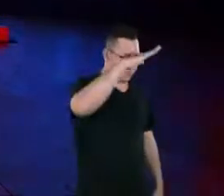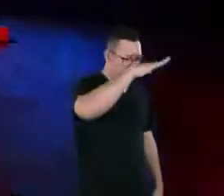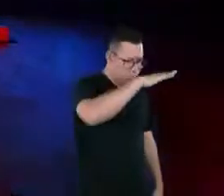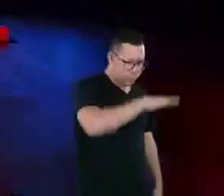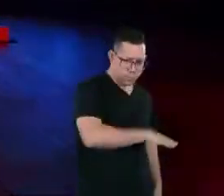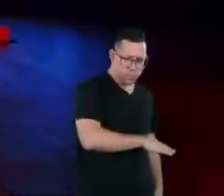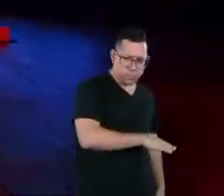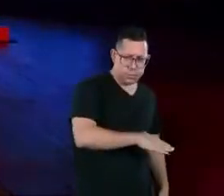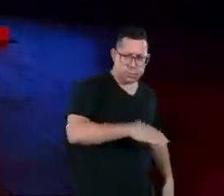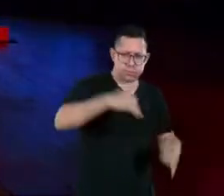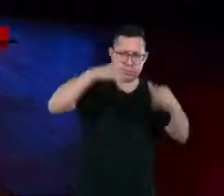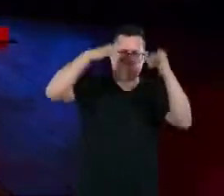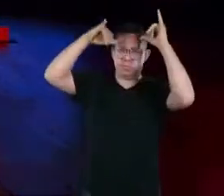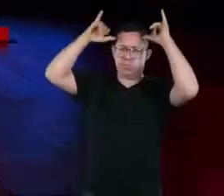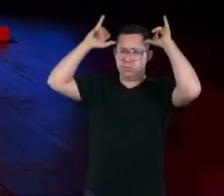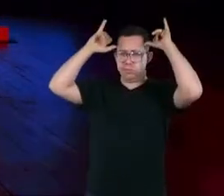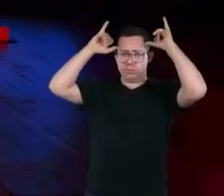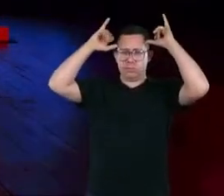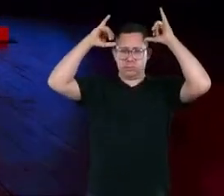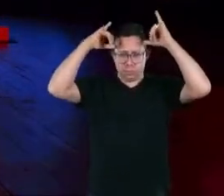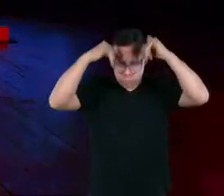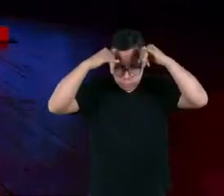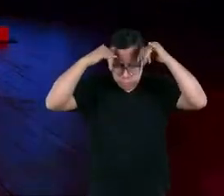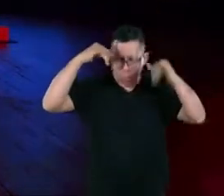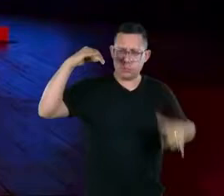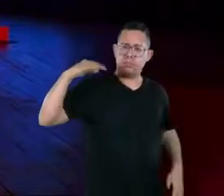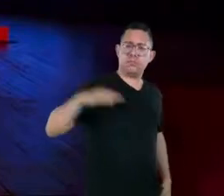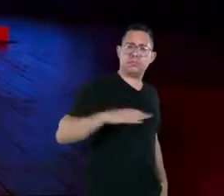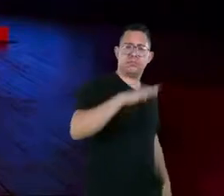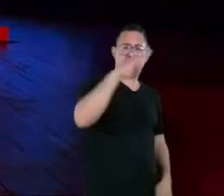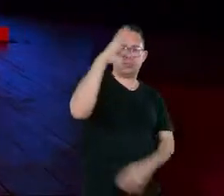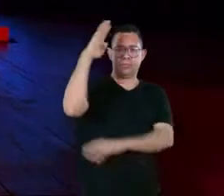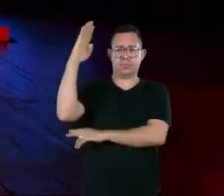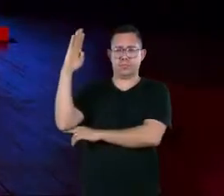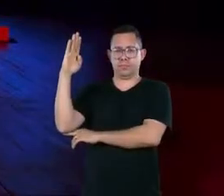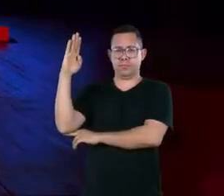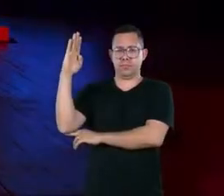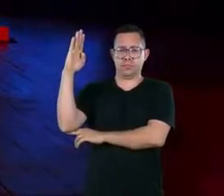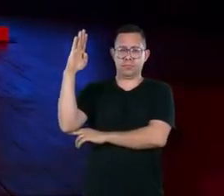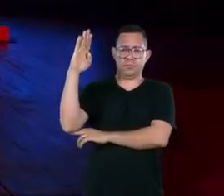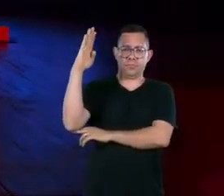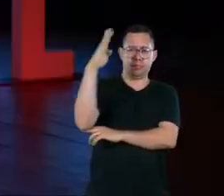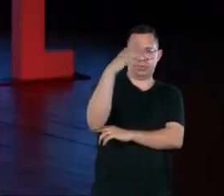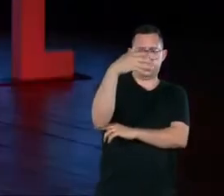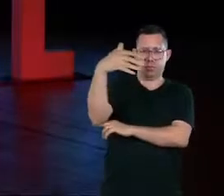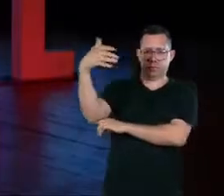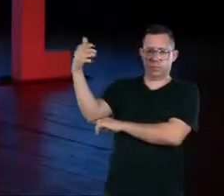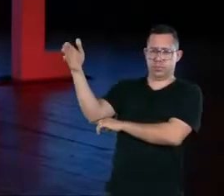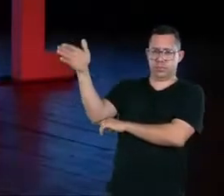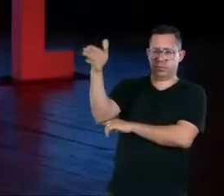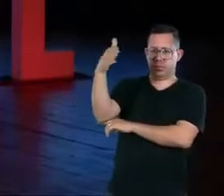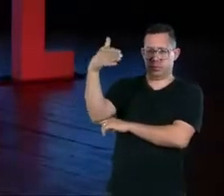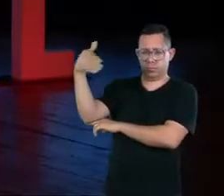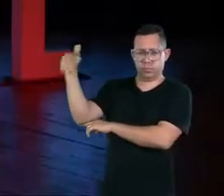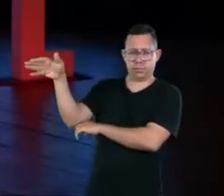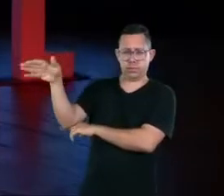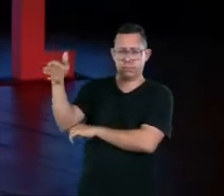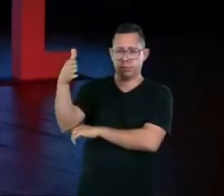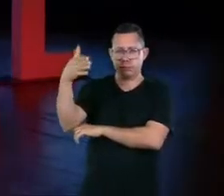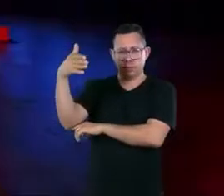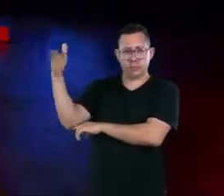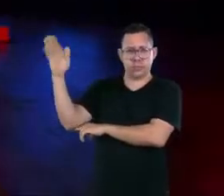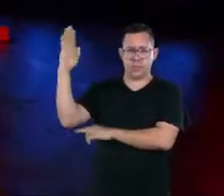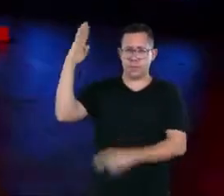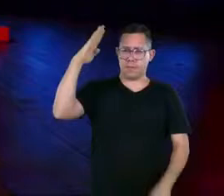Um grande boi, um grande boi. Um grande boi, um grande boi. Linguagem, bandeira, flor do mal, flor do mal.